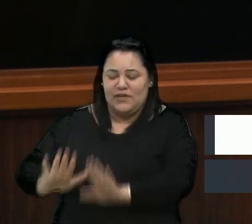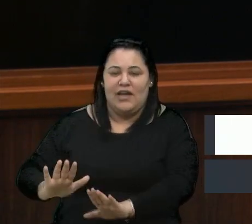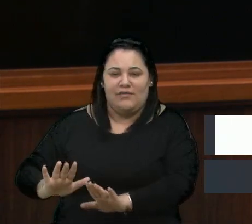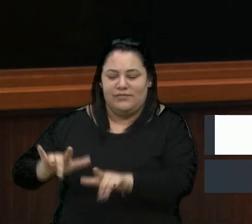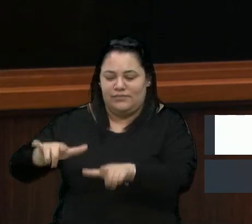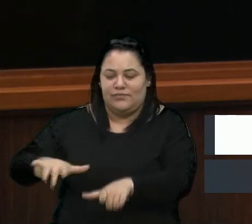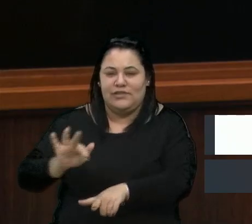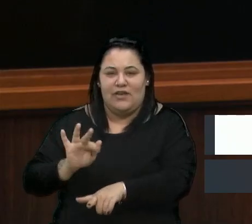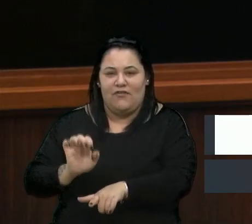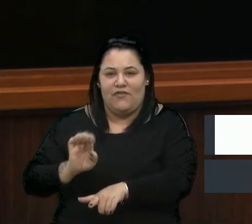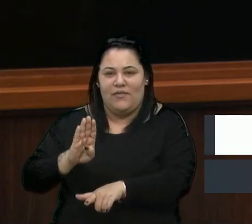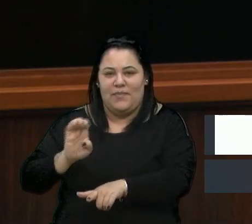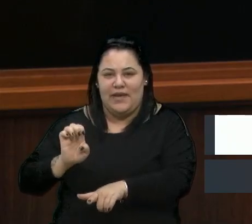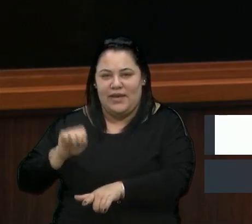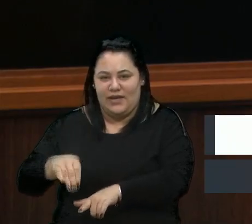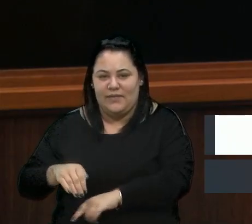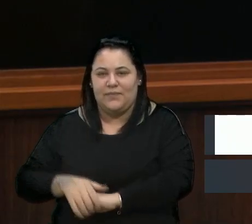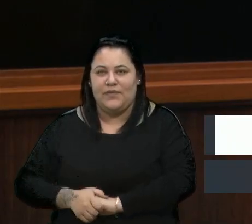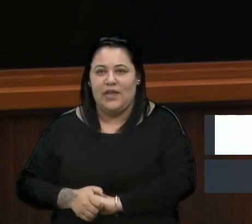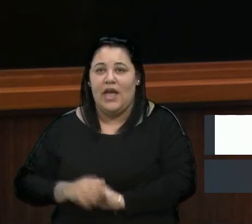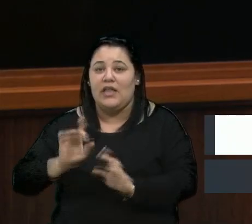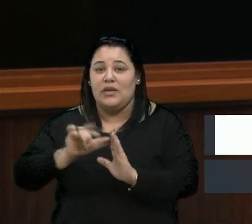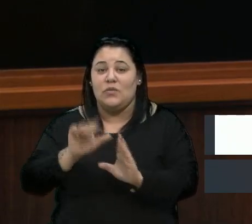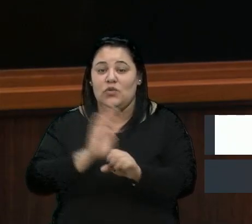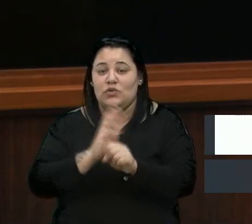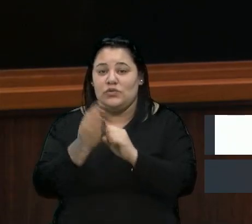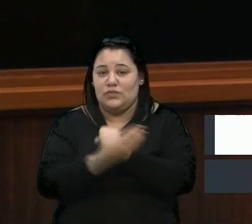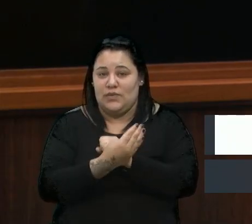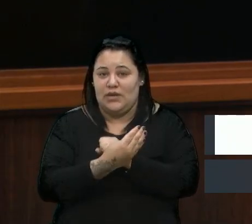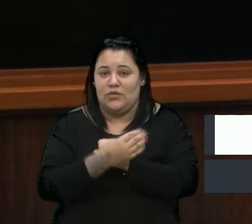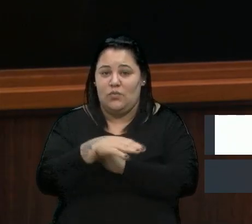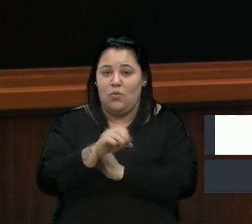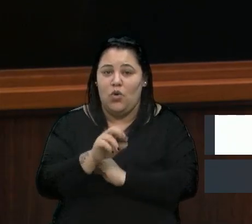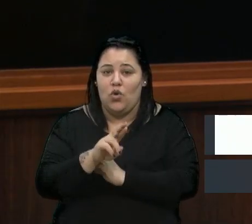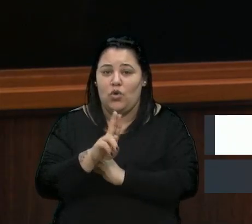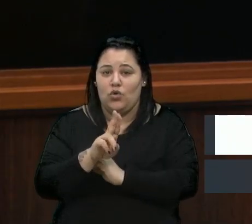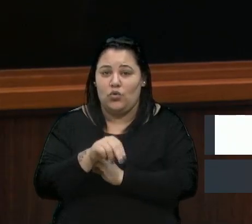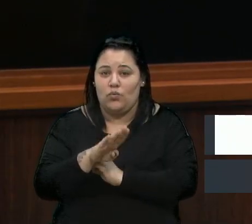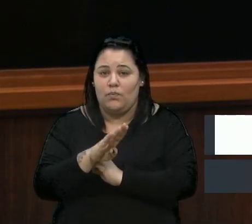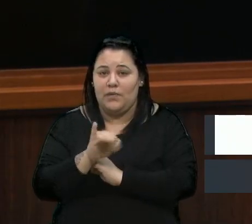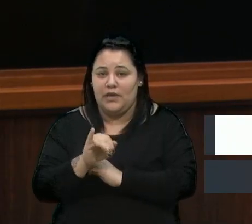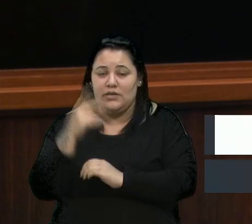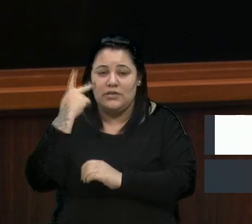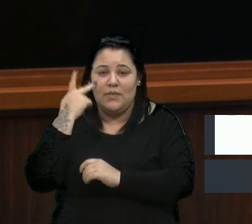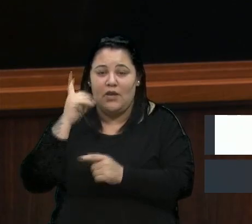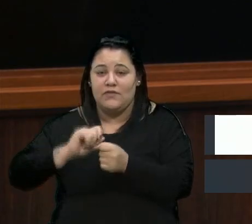os moradores do bairro Morumbi, de São Paulo, fizeram um abaixo-assinado. Sabe para quê,